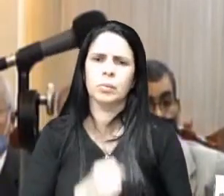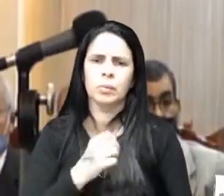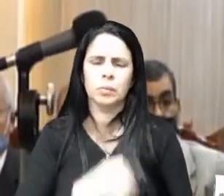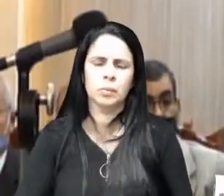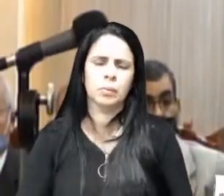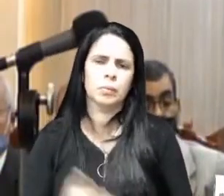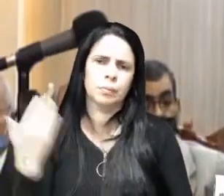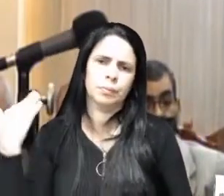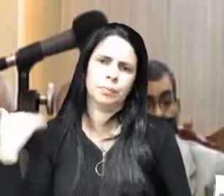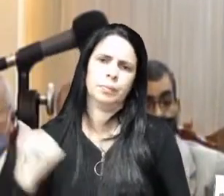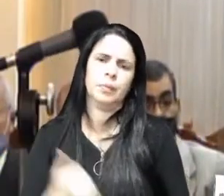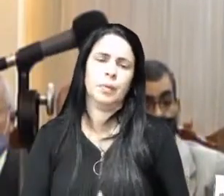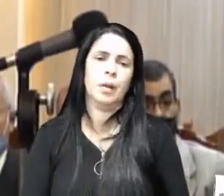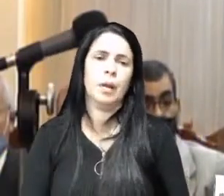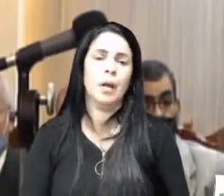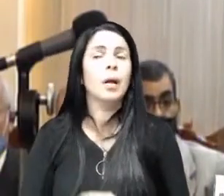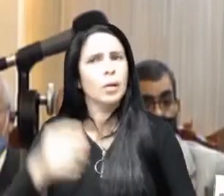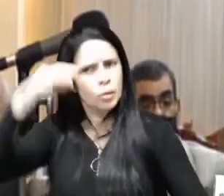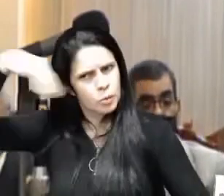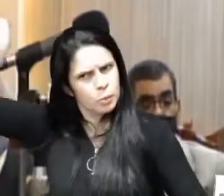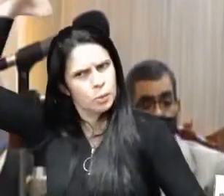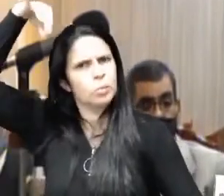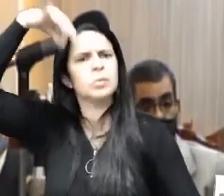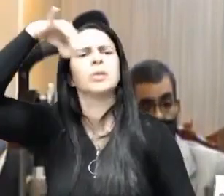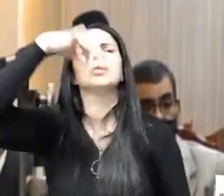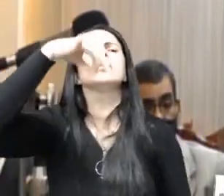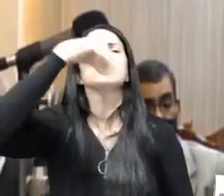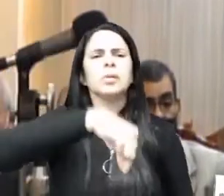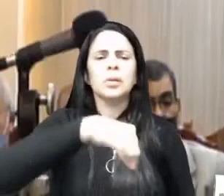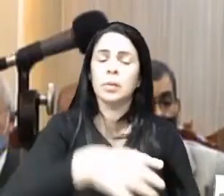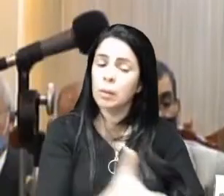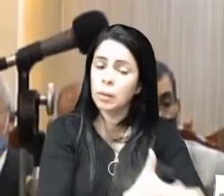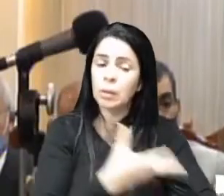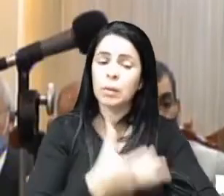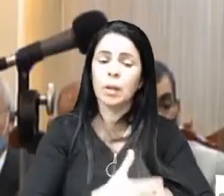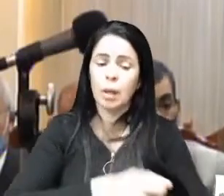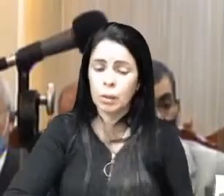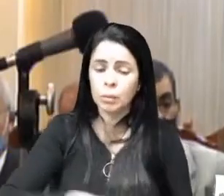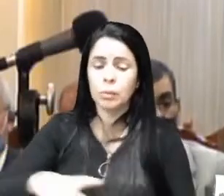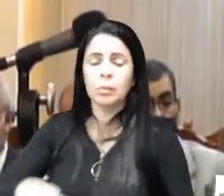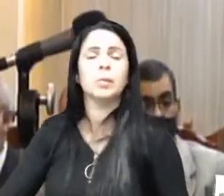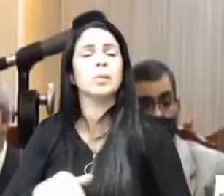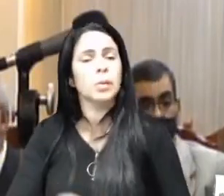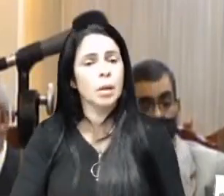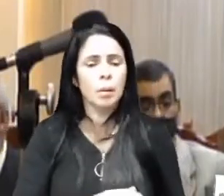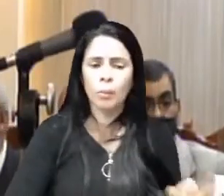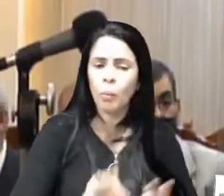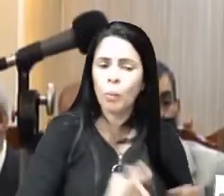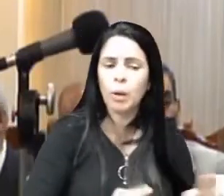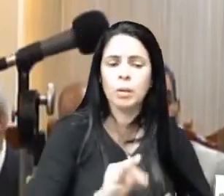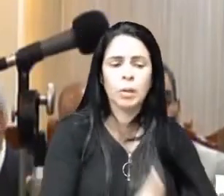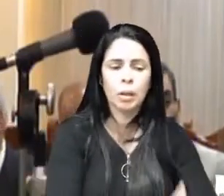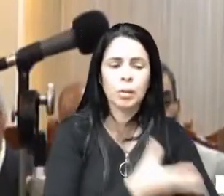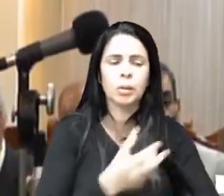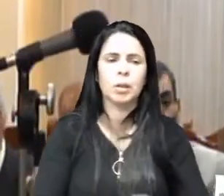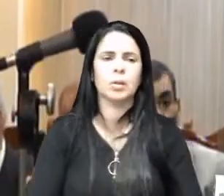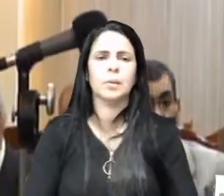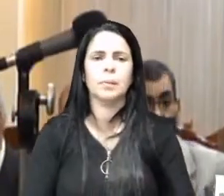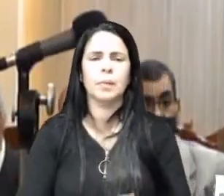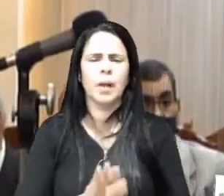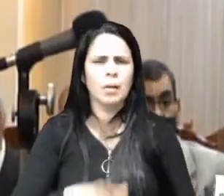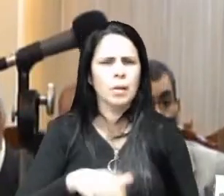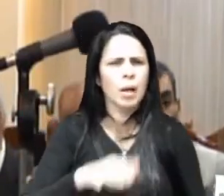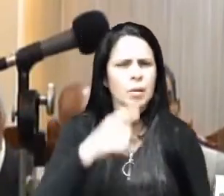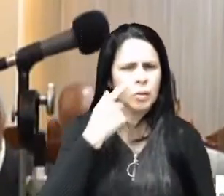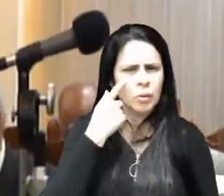O Espírito Santo está na terra, o Espírito Santo está com a igreja, preparando a igreja. Às vezes eu vejo alguém